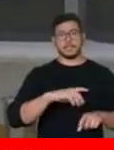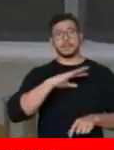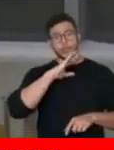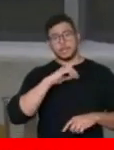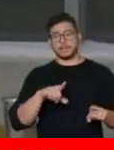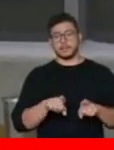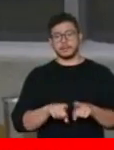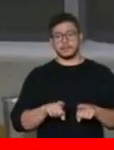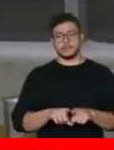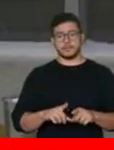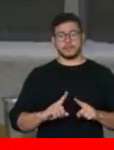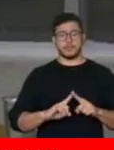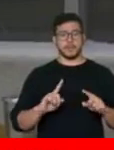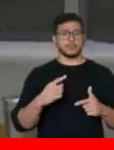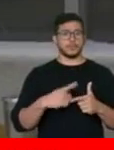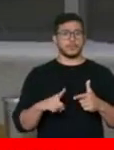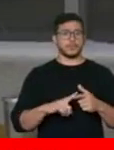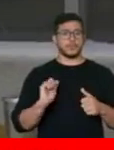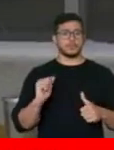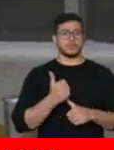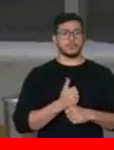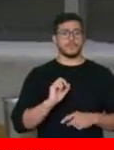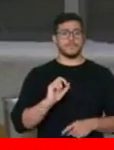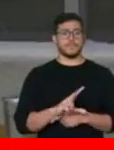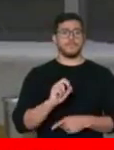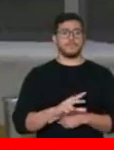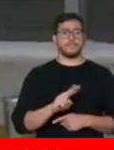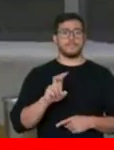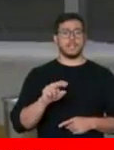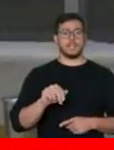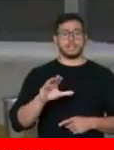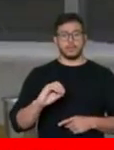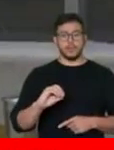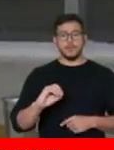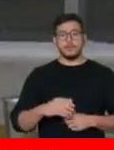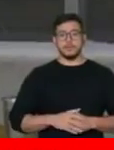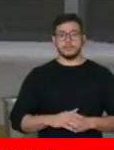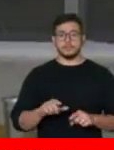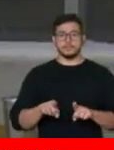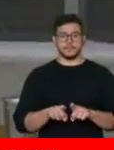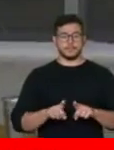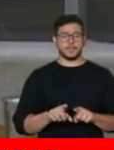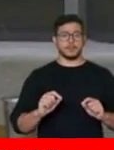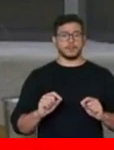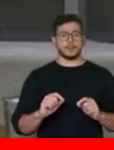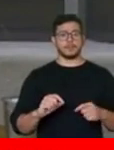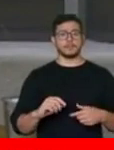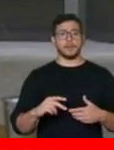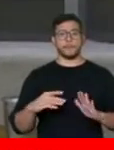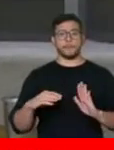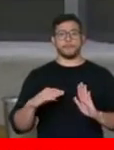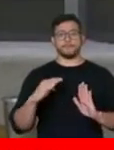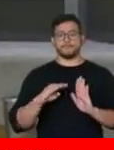é o agrotóxico, é o veneno, é a política contra as terras indígenas, é também o ataque ao meio ambiente